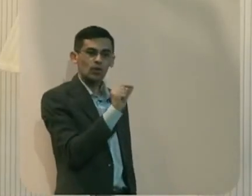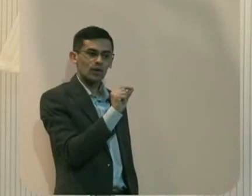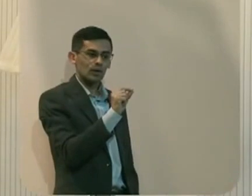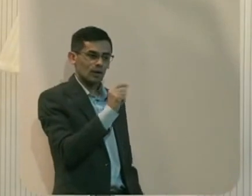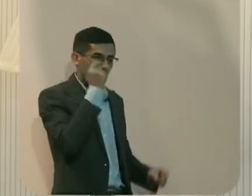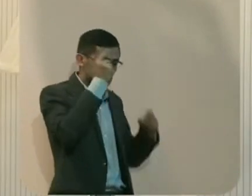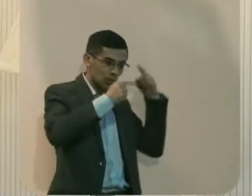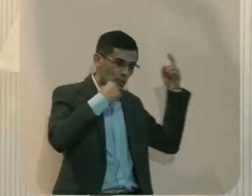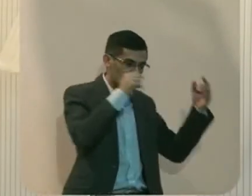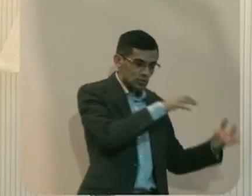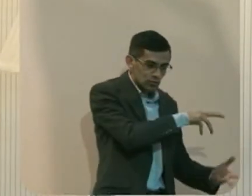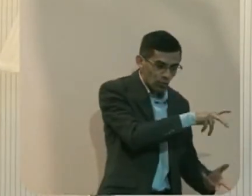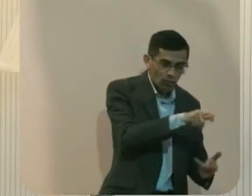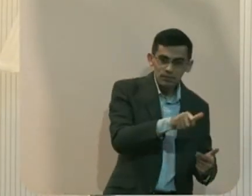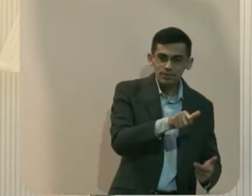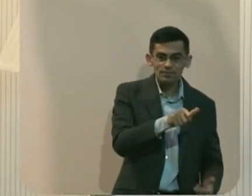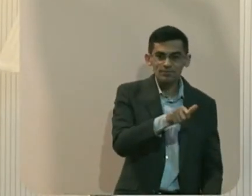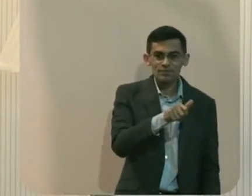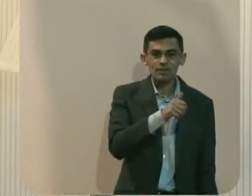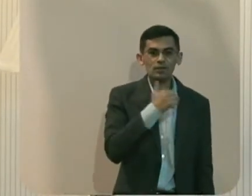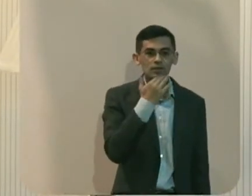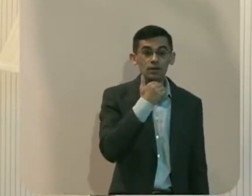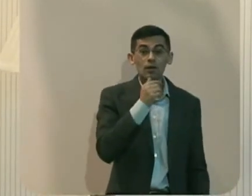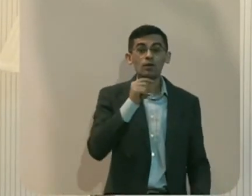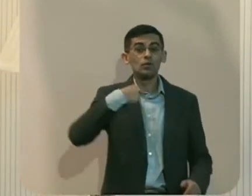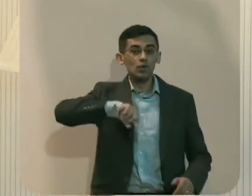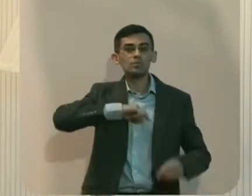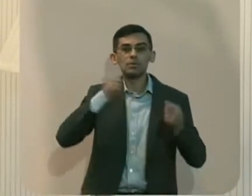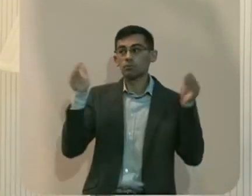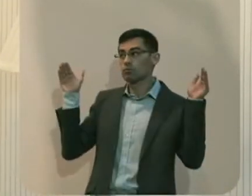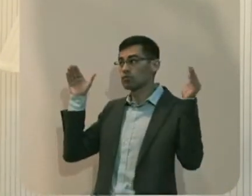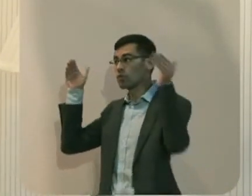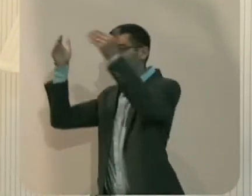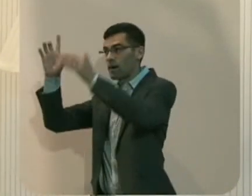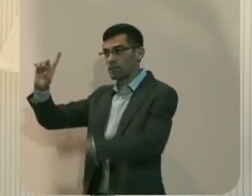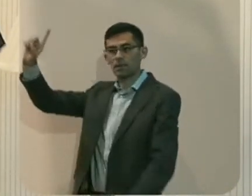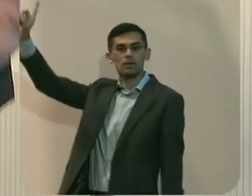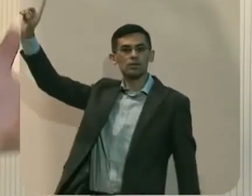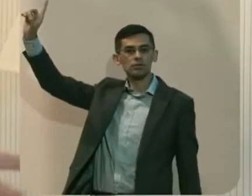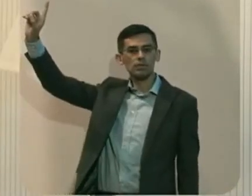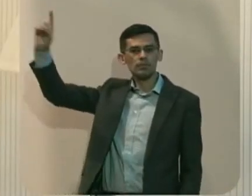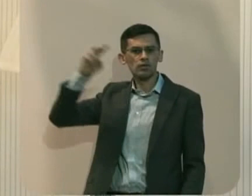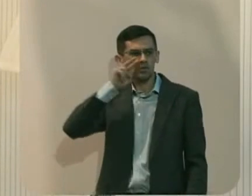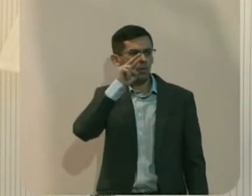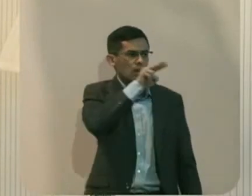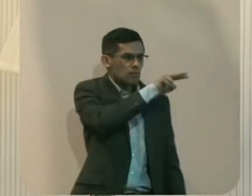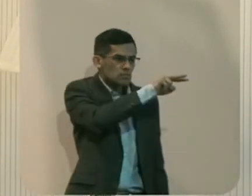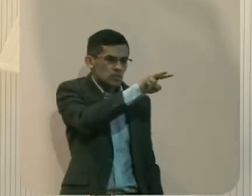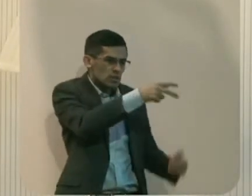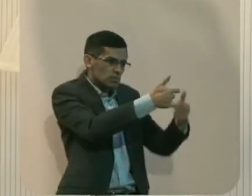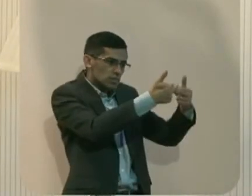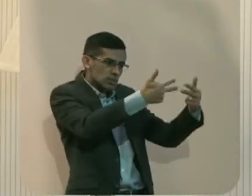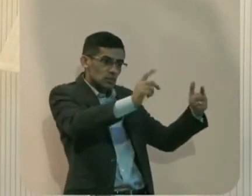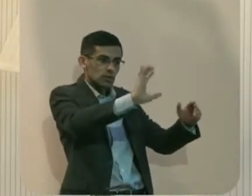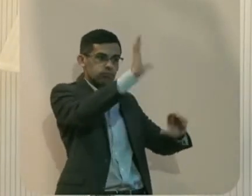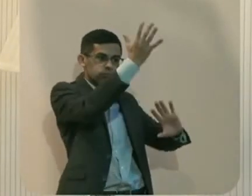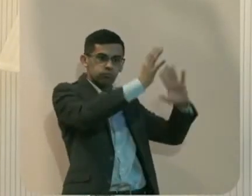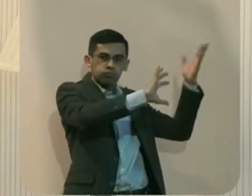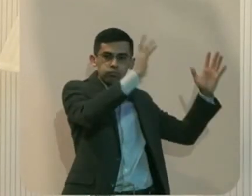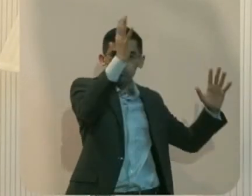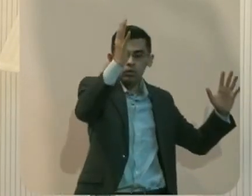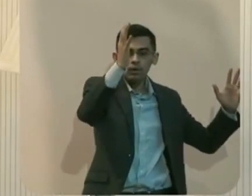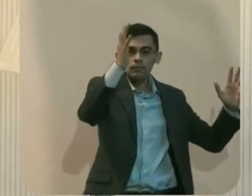dos homens não funciona, olha para mim. A gente olha para tudo isso que está acontecendo e vê que